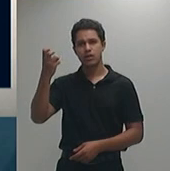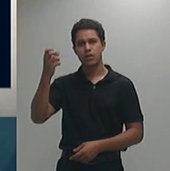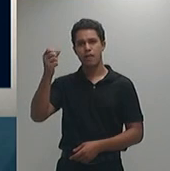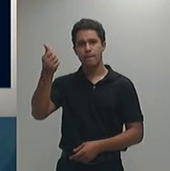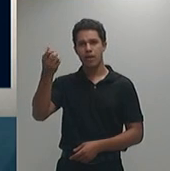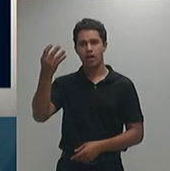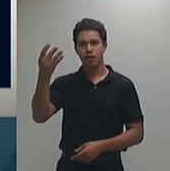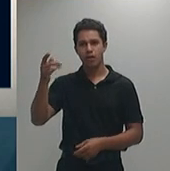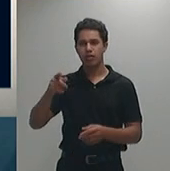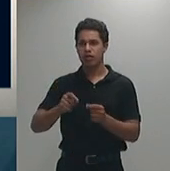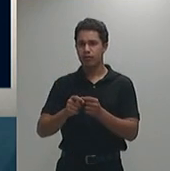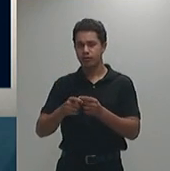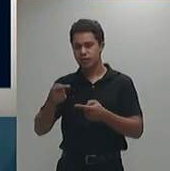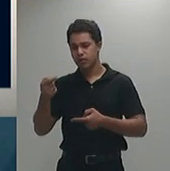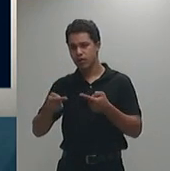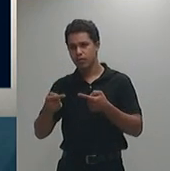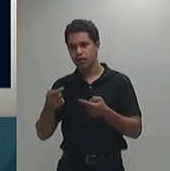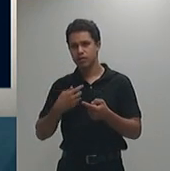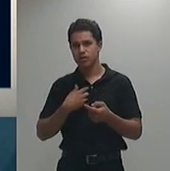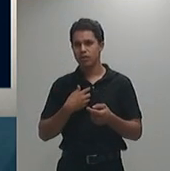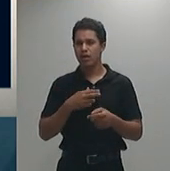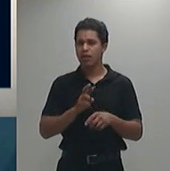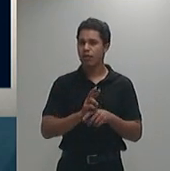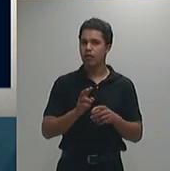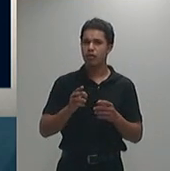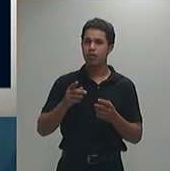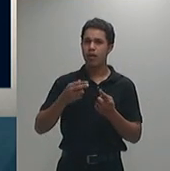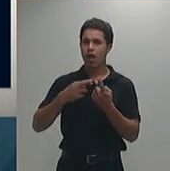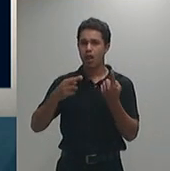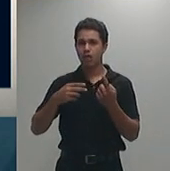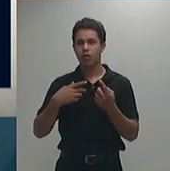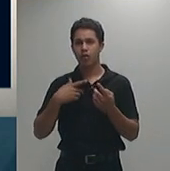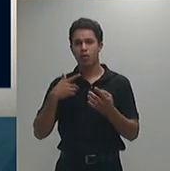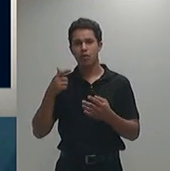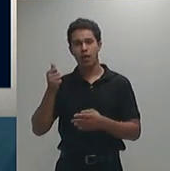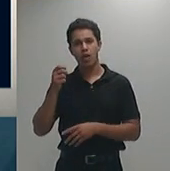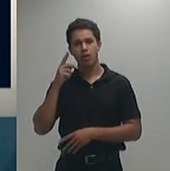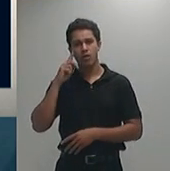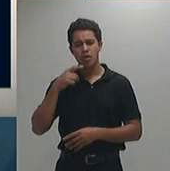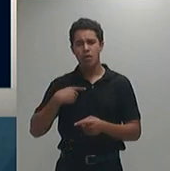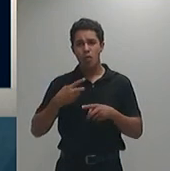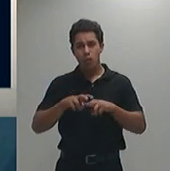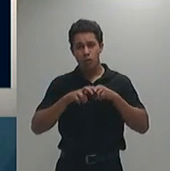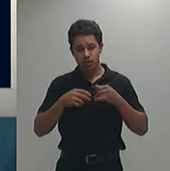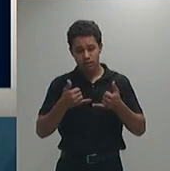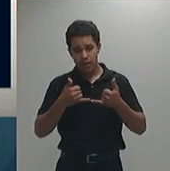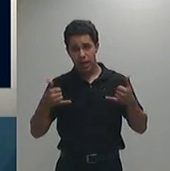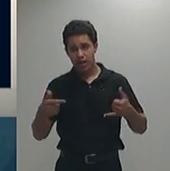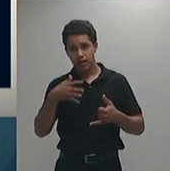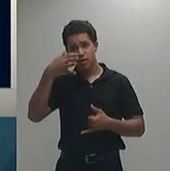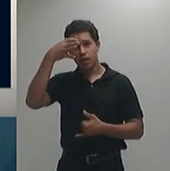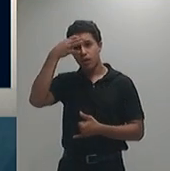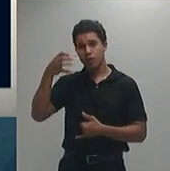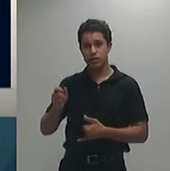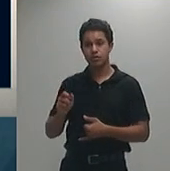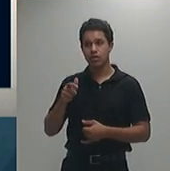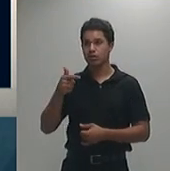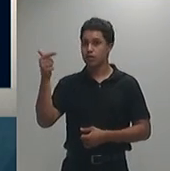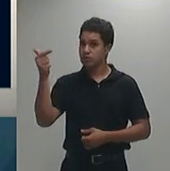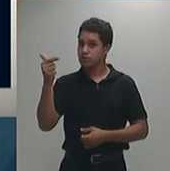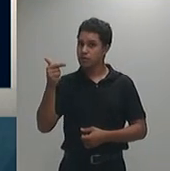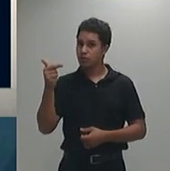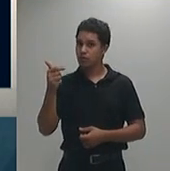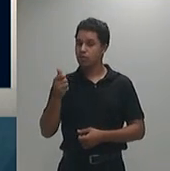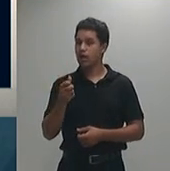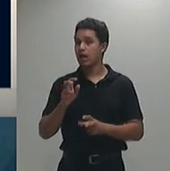debate fiquei rematou para o acordo por isso que na linha do entendimento desta colega segunda sessão pensa que